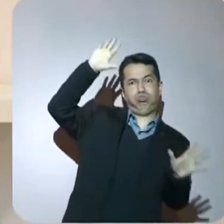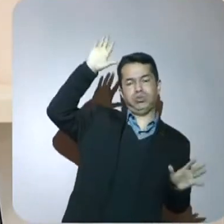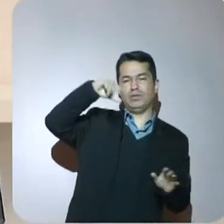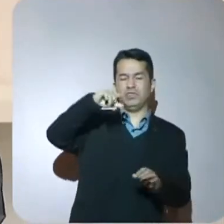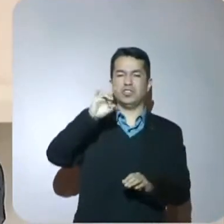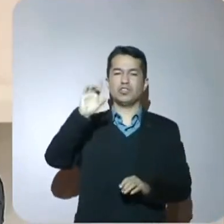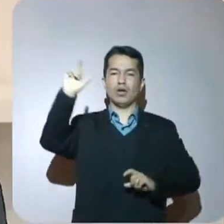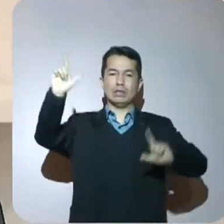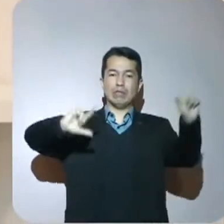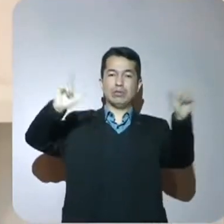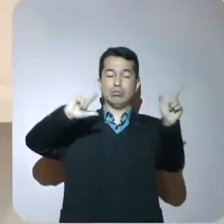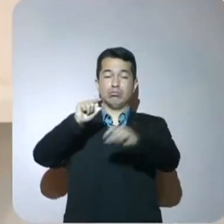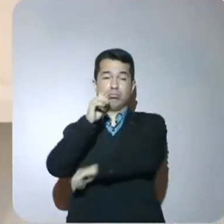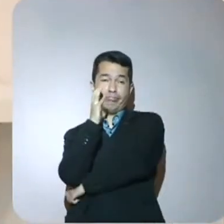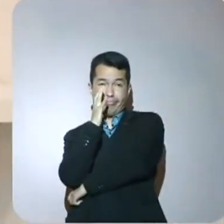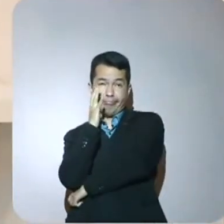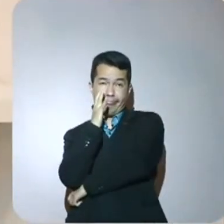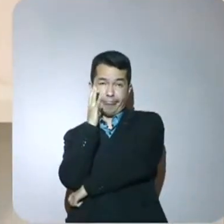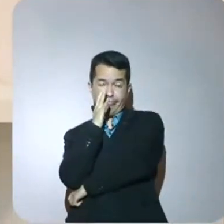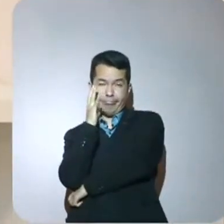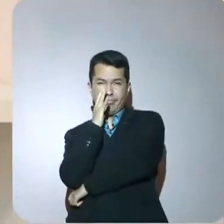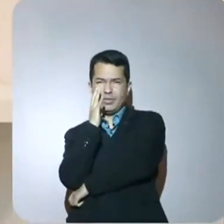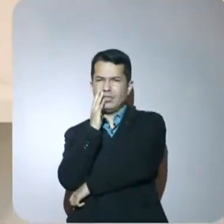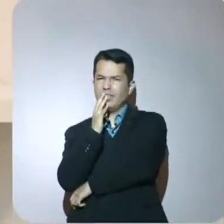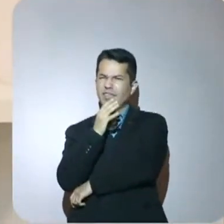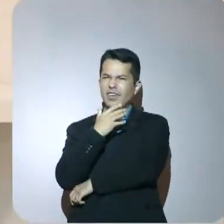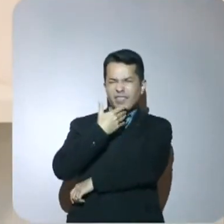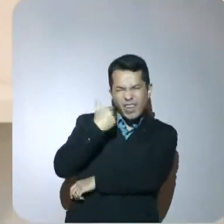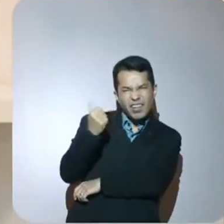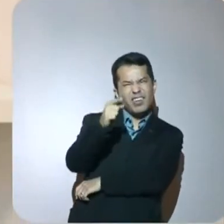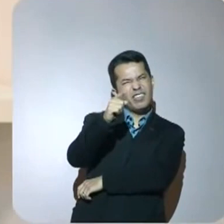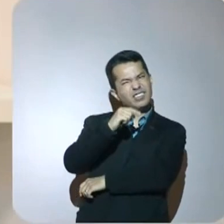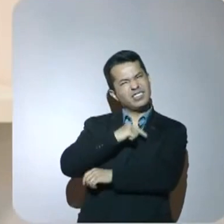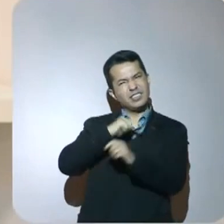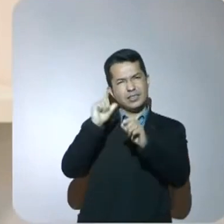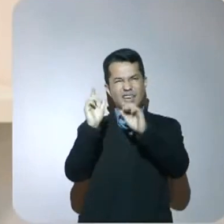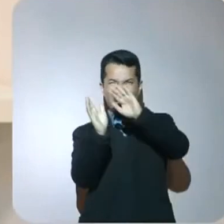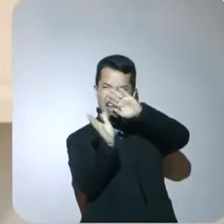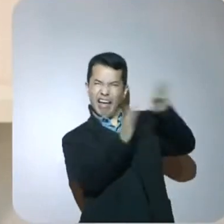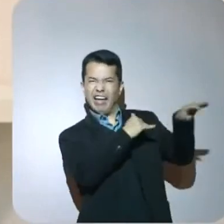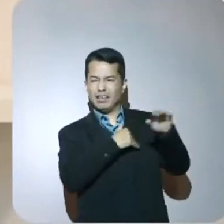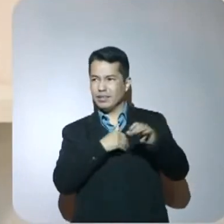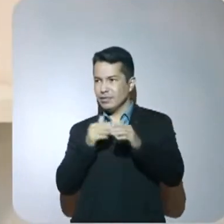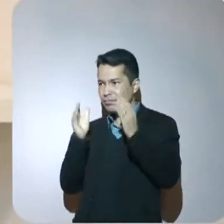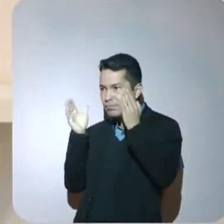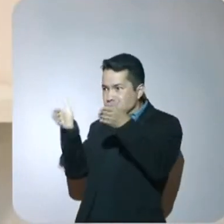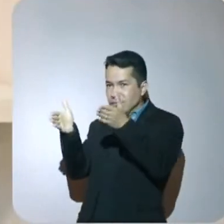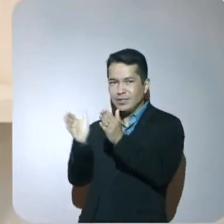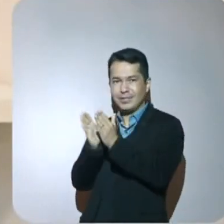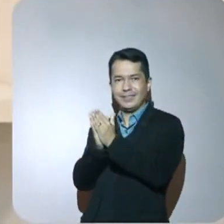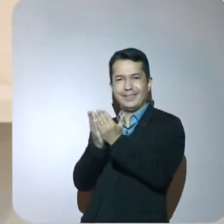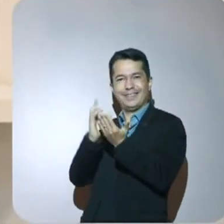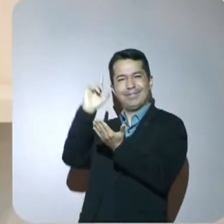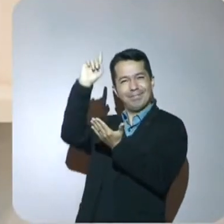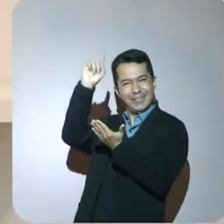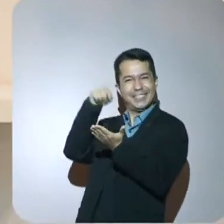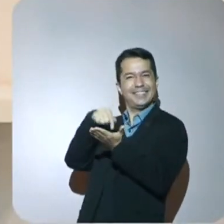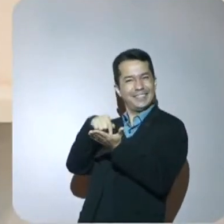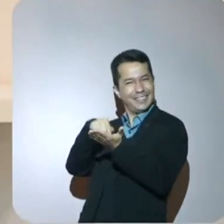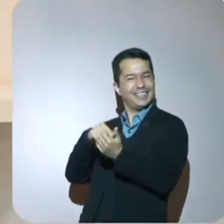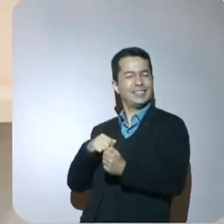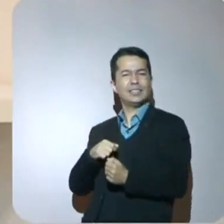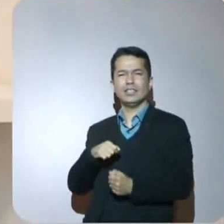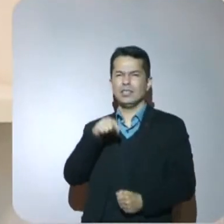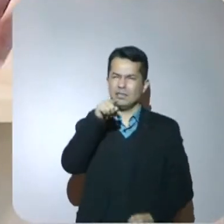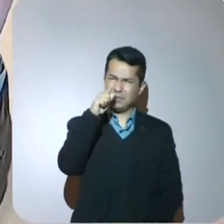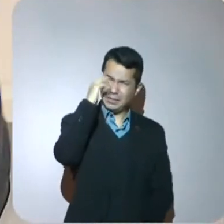tempo aprofundando-se na palavra de Deus? Você sabia que tudo isso que a gente está falando aqui, das várias linhas,